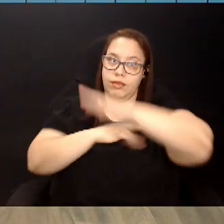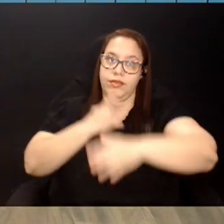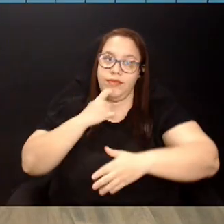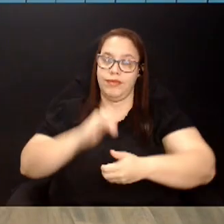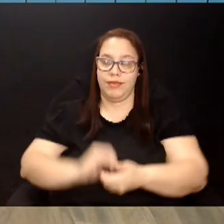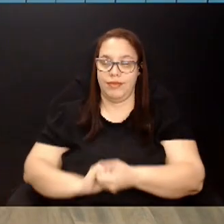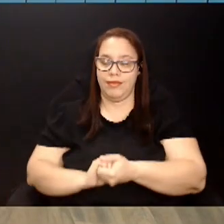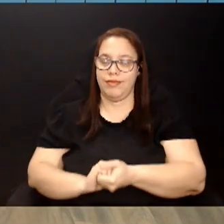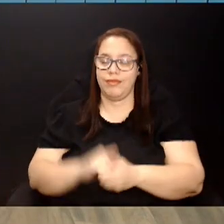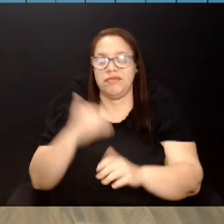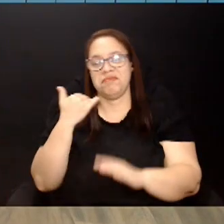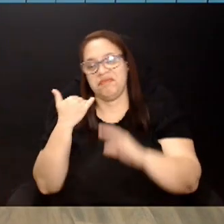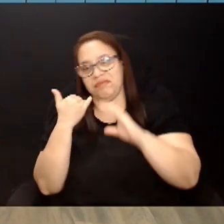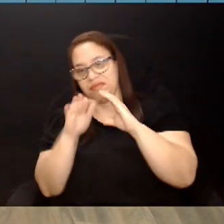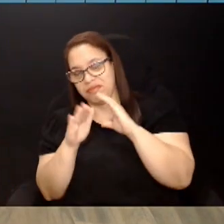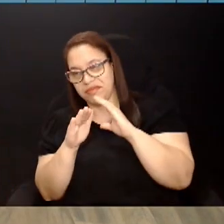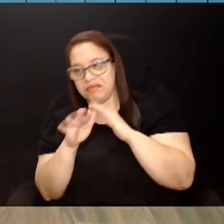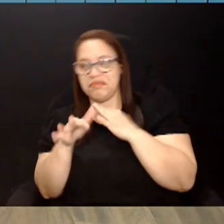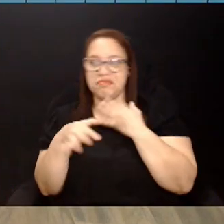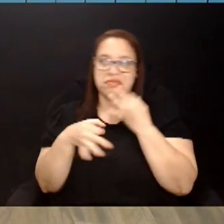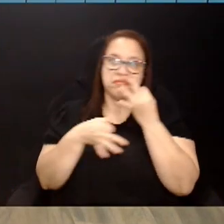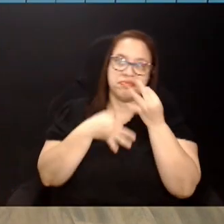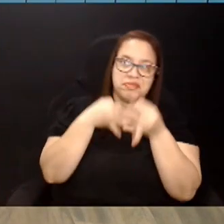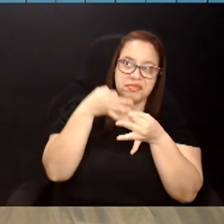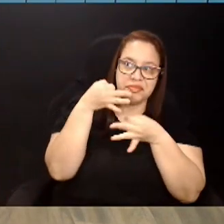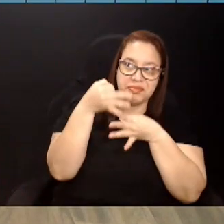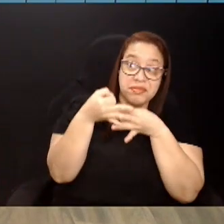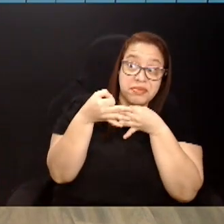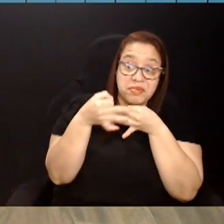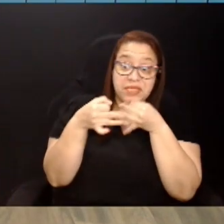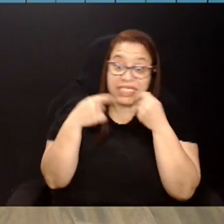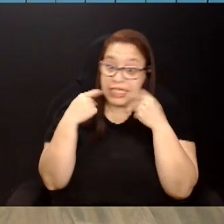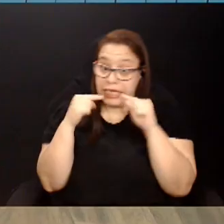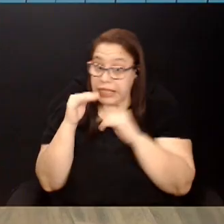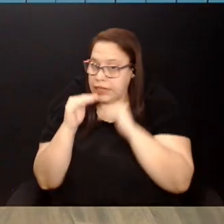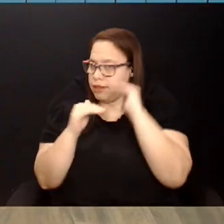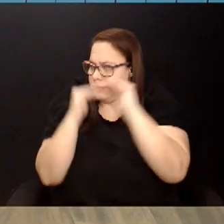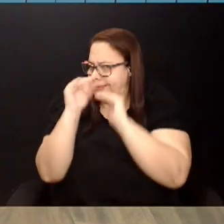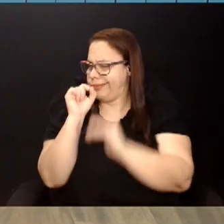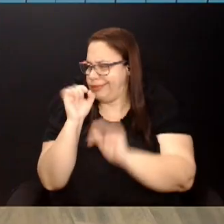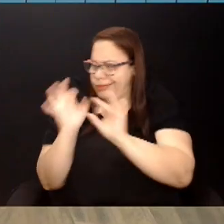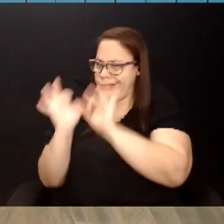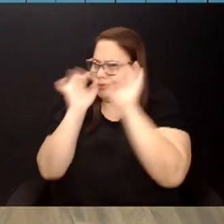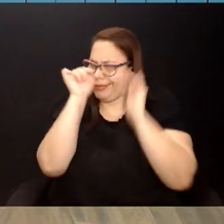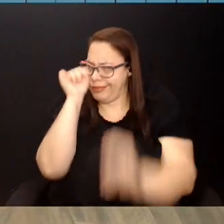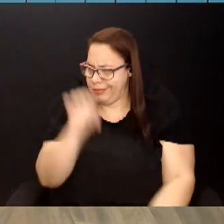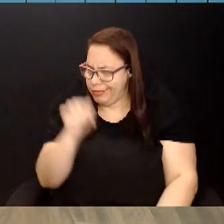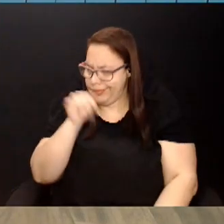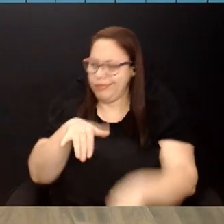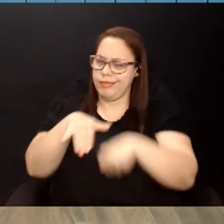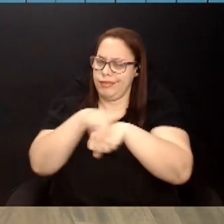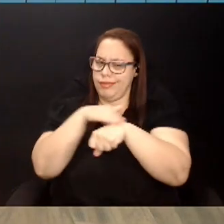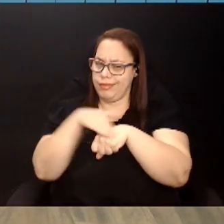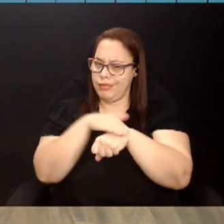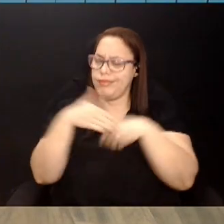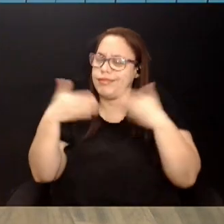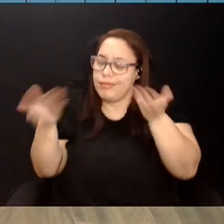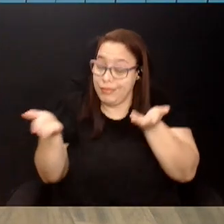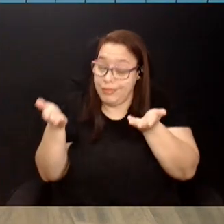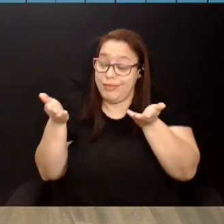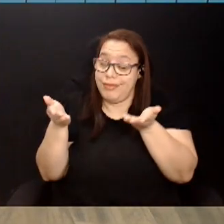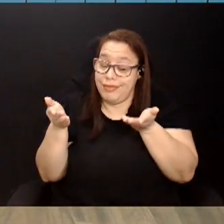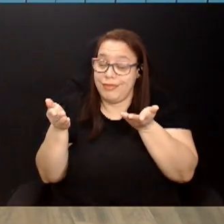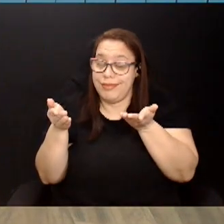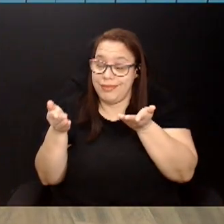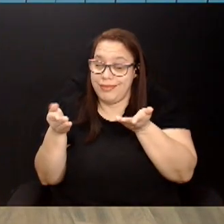Câmara Campinas. Você aperta e pode mandar o seu elogio e uma crítica construtiva, o que você quer assistir aqui no nosso